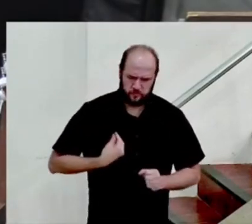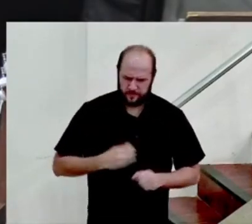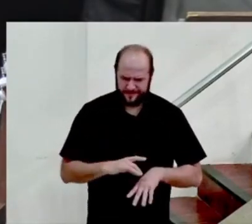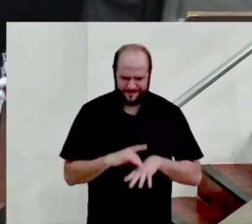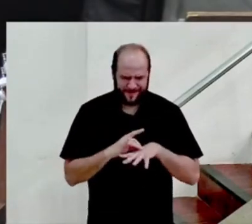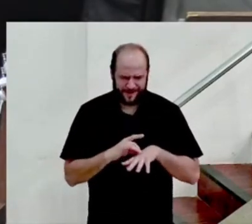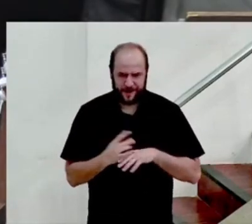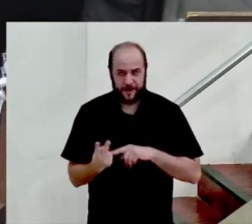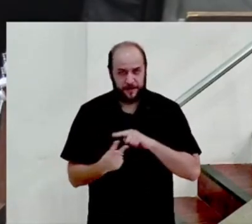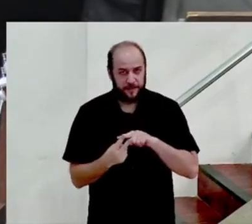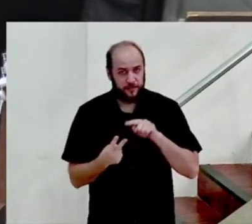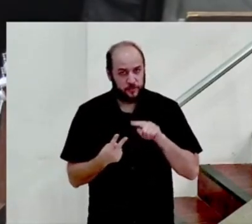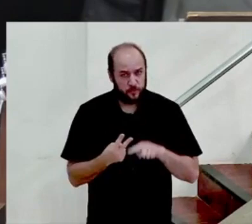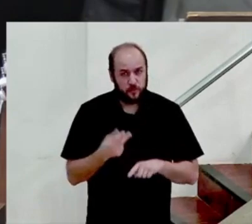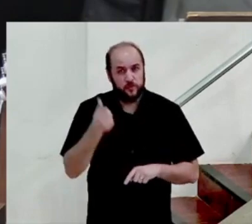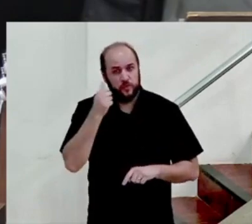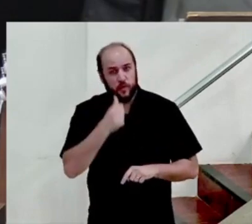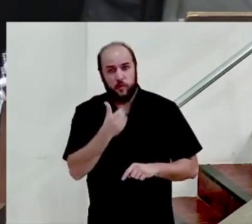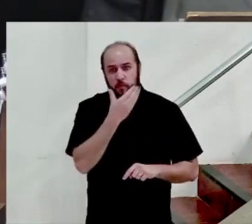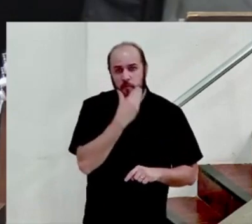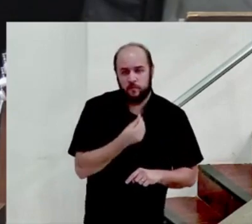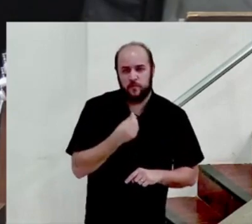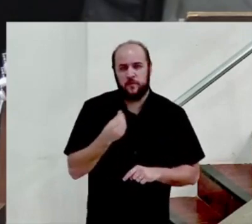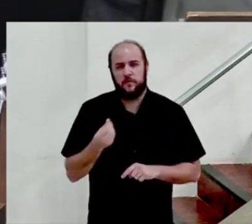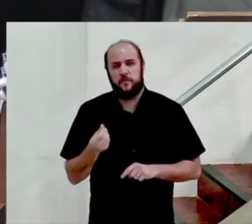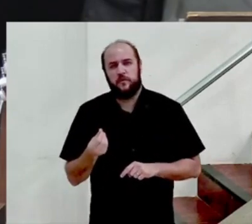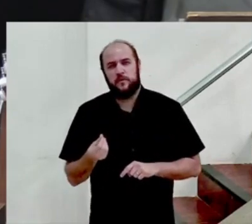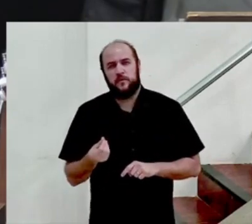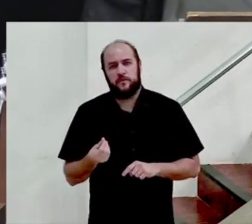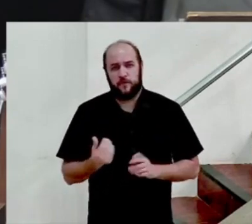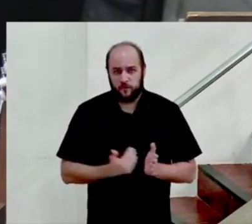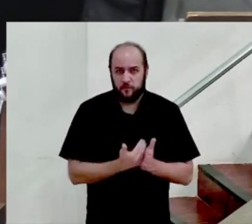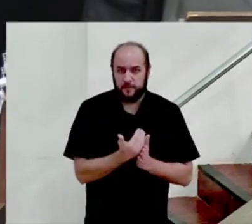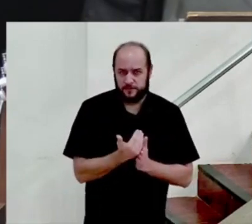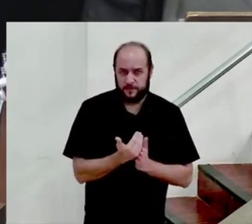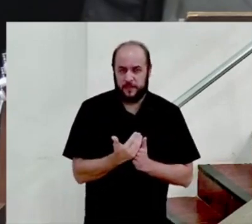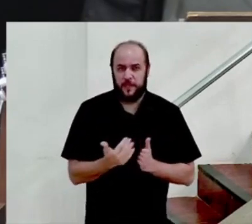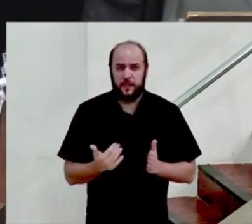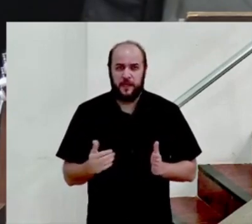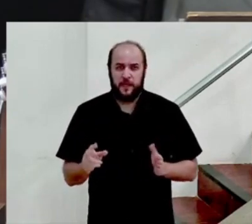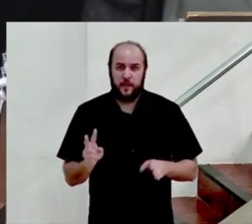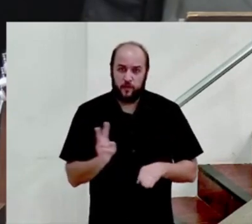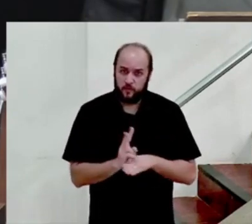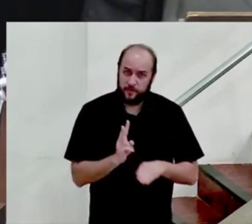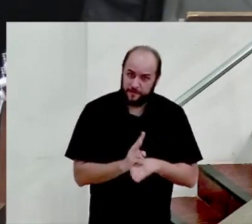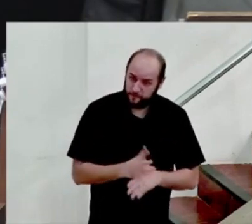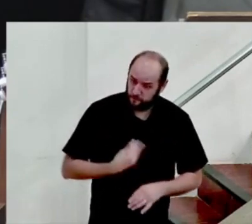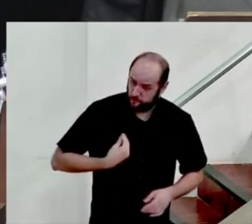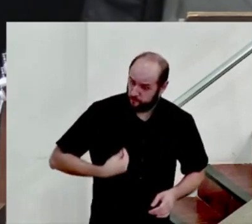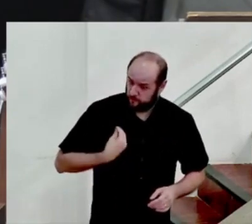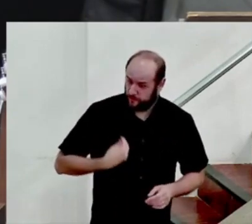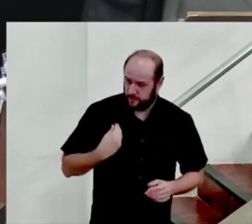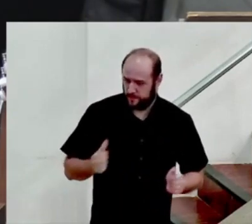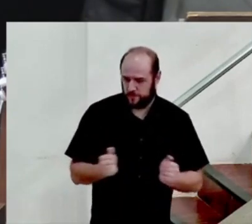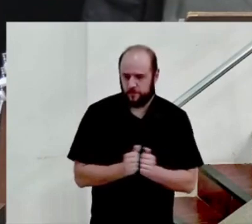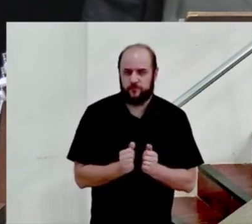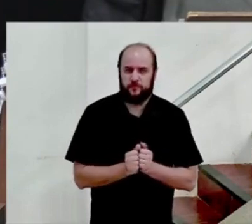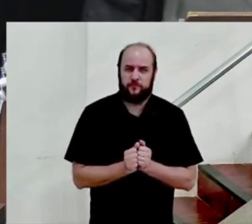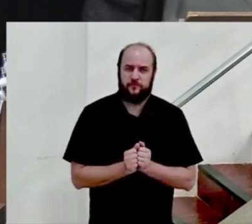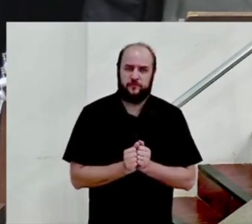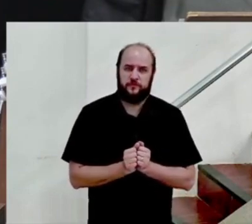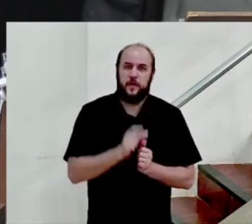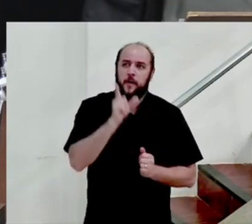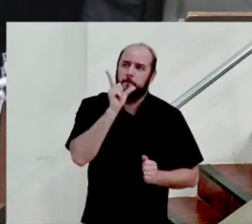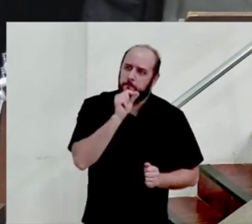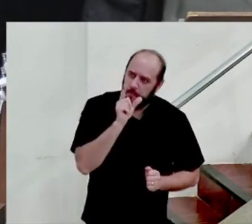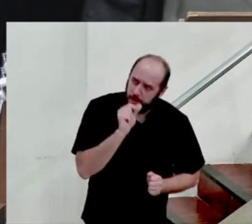de cada espécie, macho e fêmea, farás entrar na arca para os conservares vivos contigo, das aves segundo as